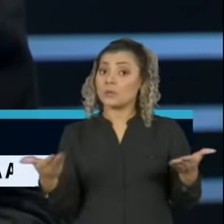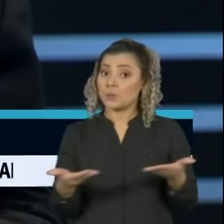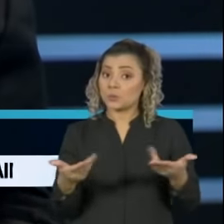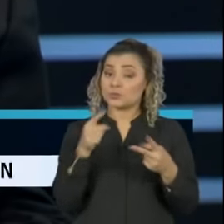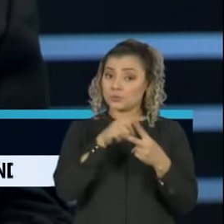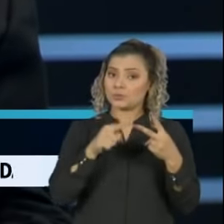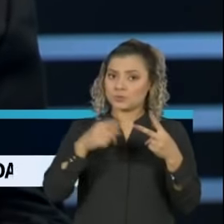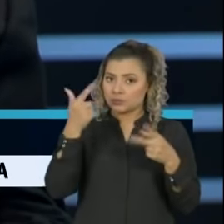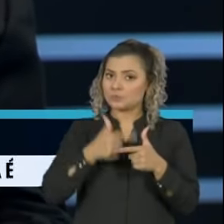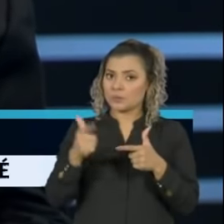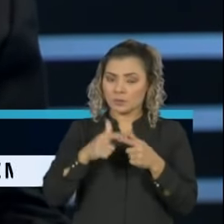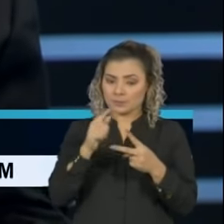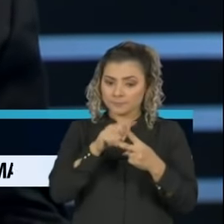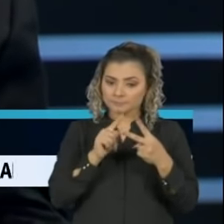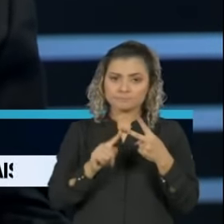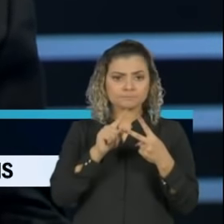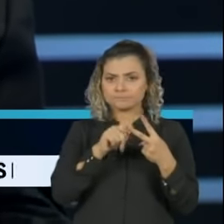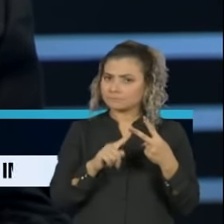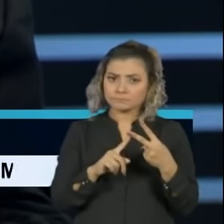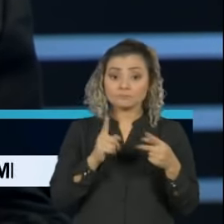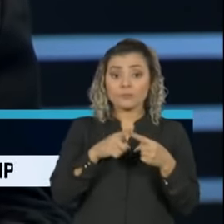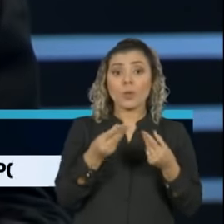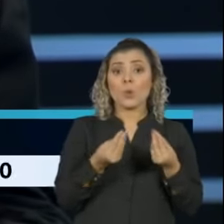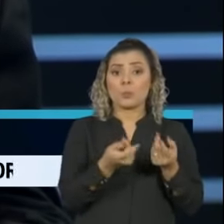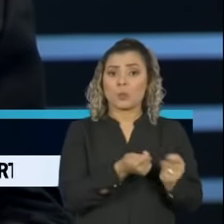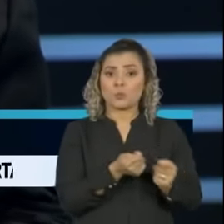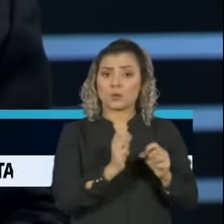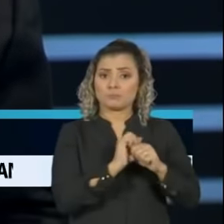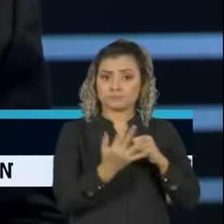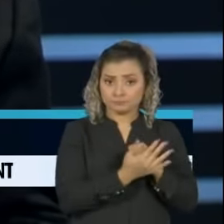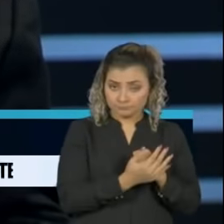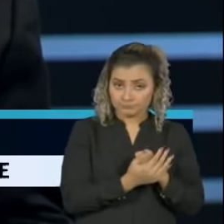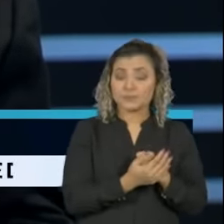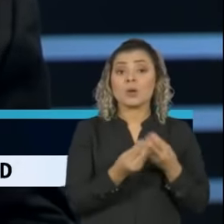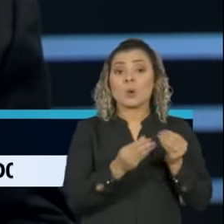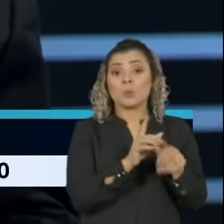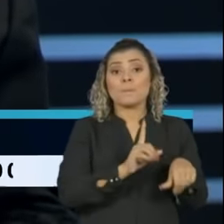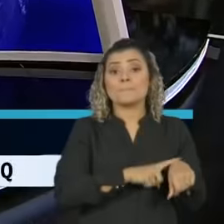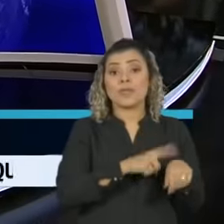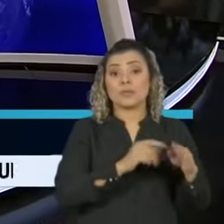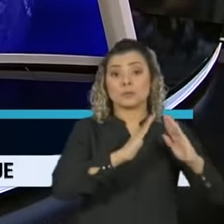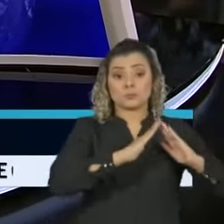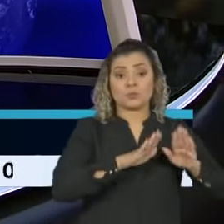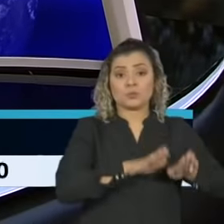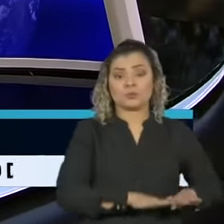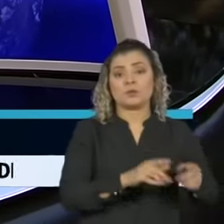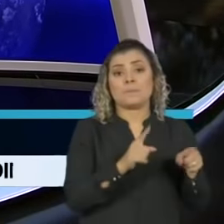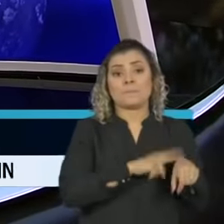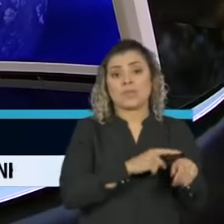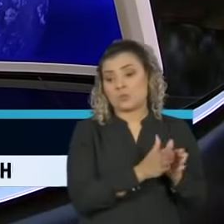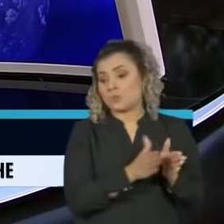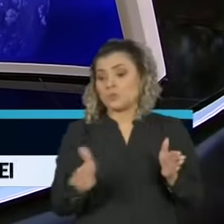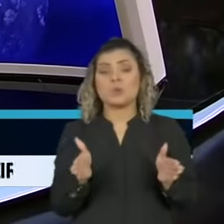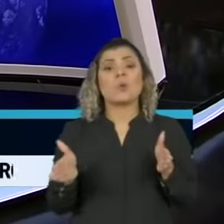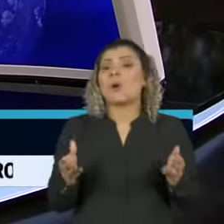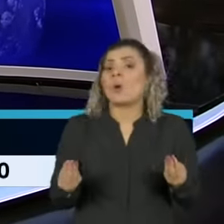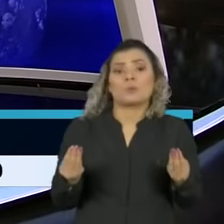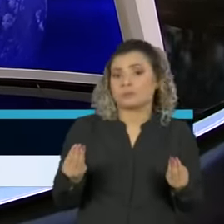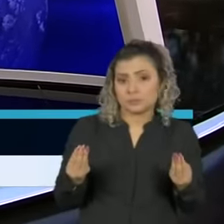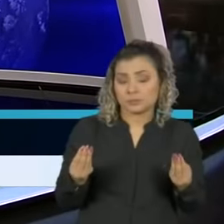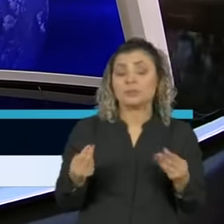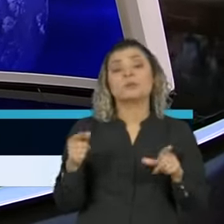que é como lidar com o coronavírus, até onde levar a quarentena, porque depois de um momento você